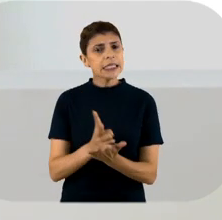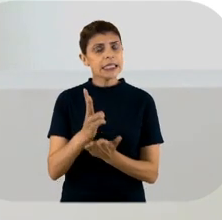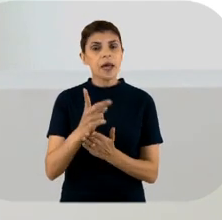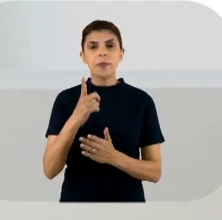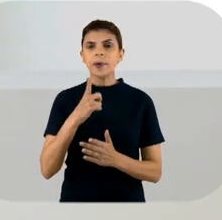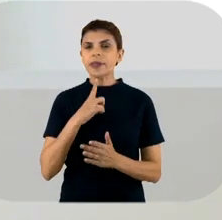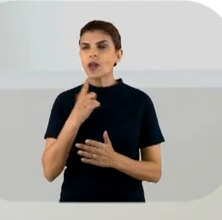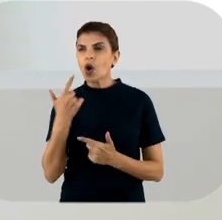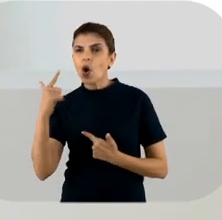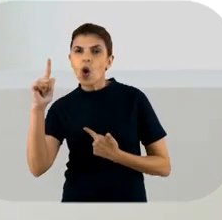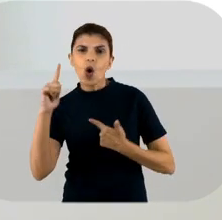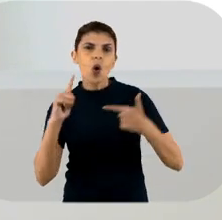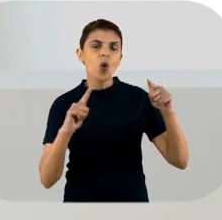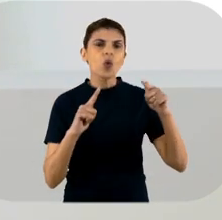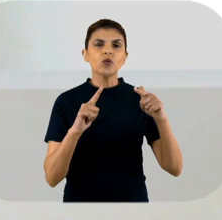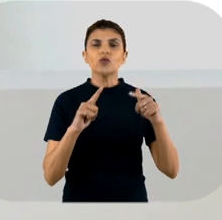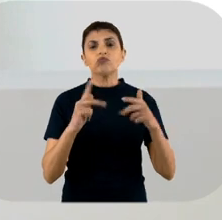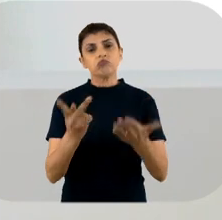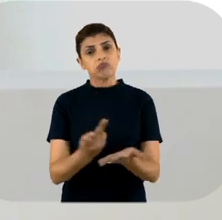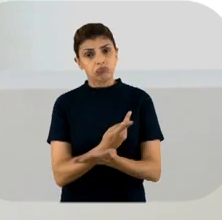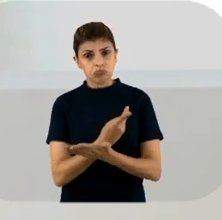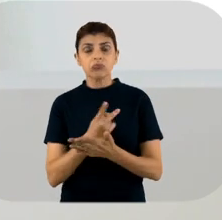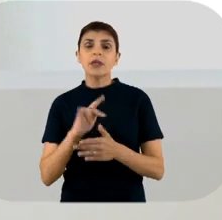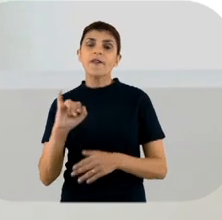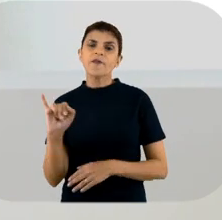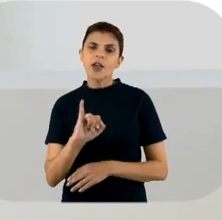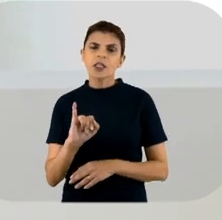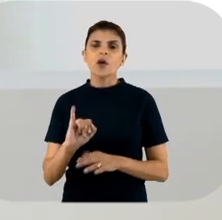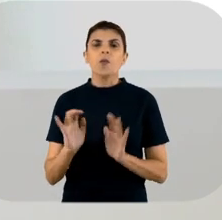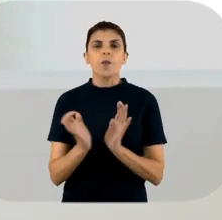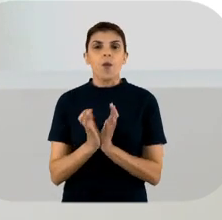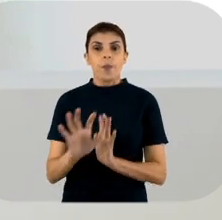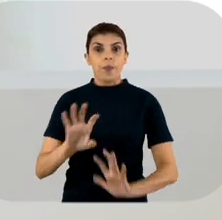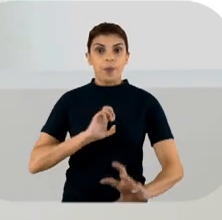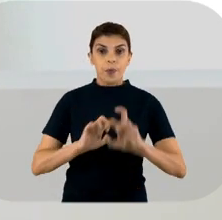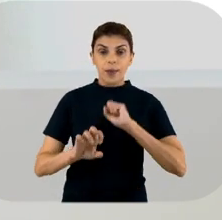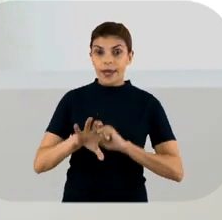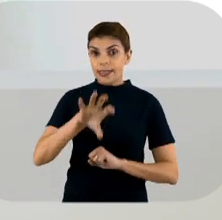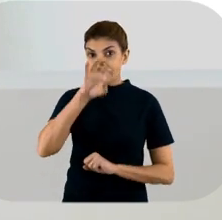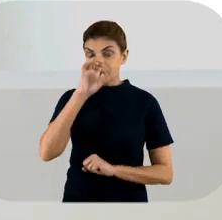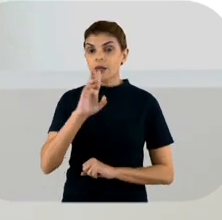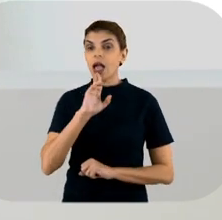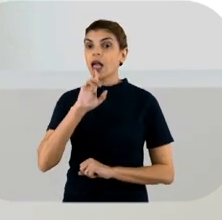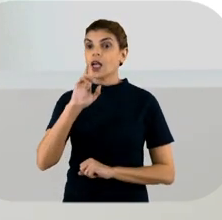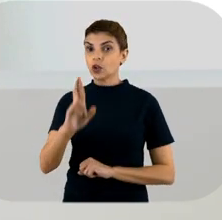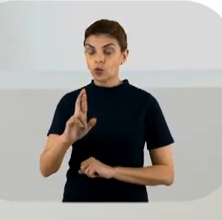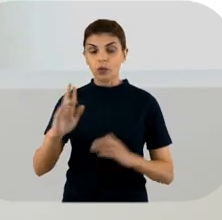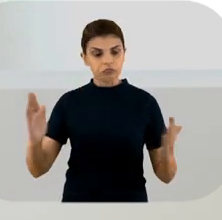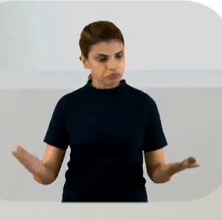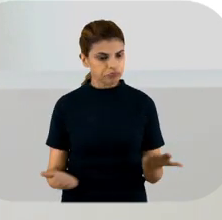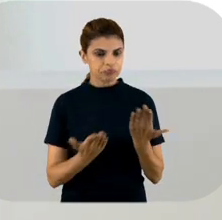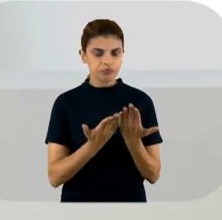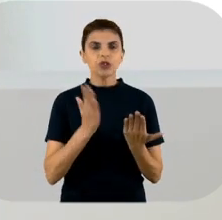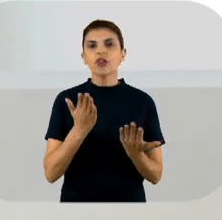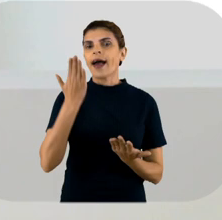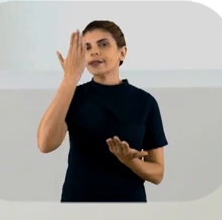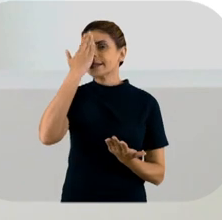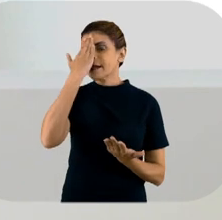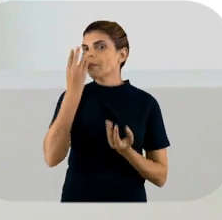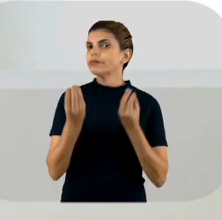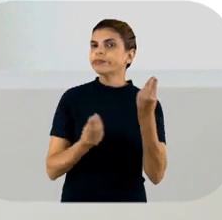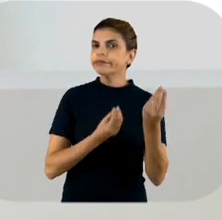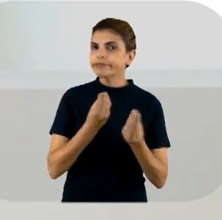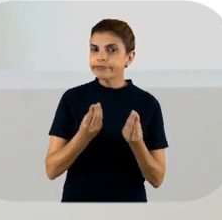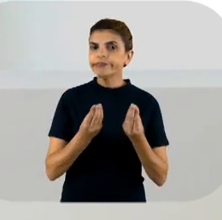com um painel de outros agentes causadores de infecções respiratórias. Então, você já teria esse resultado tudo junto, você já saberia